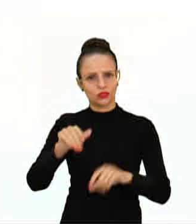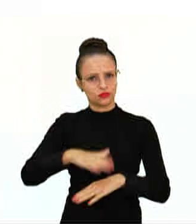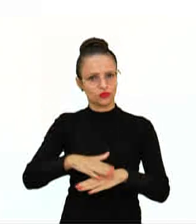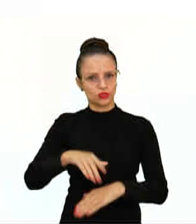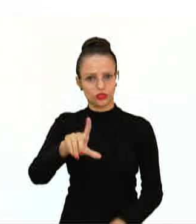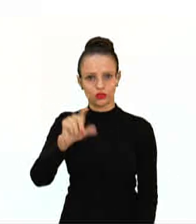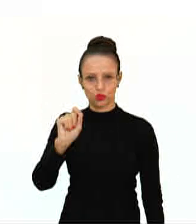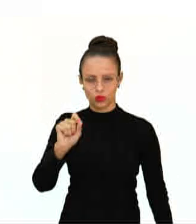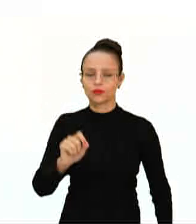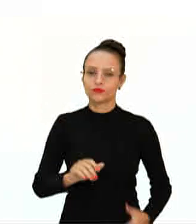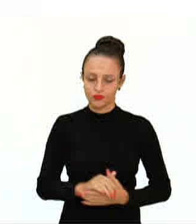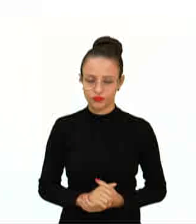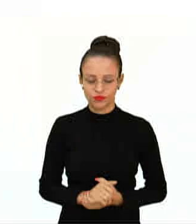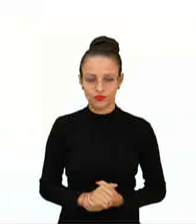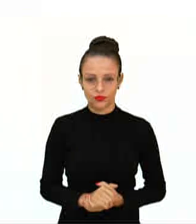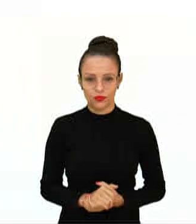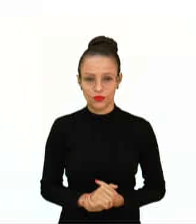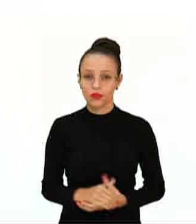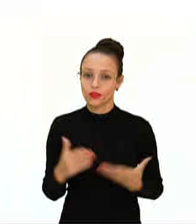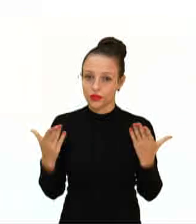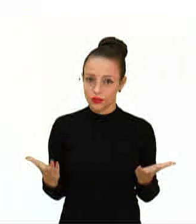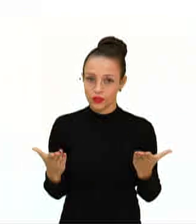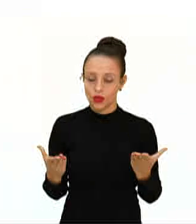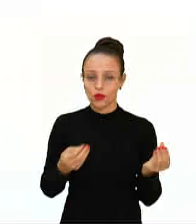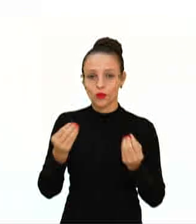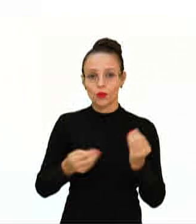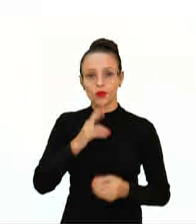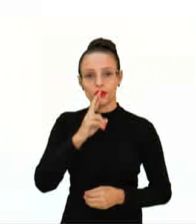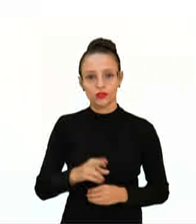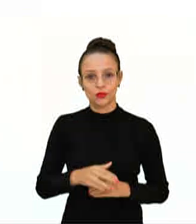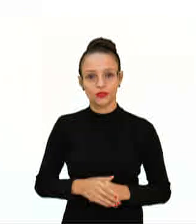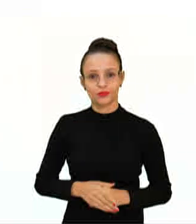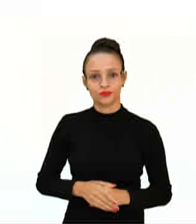quiser, o quanto cabe lá dentro, ok? Então, como é que eu resolvo isso?